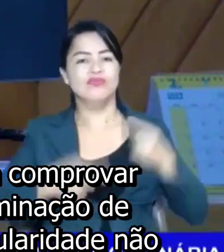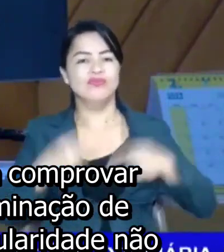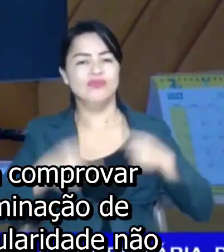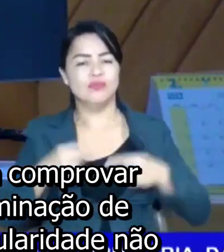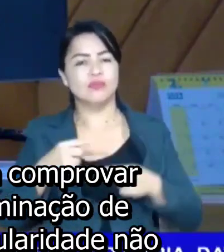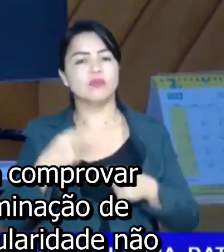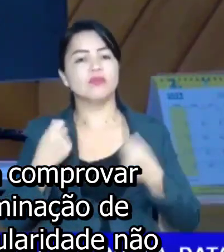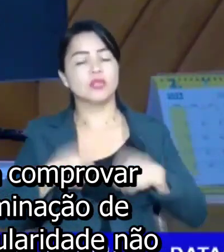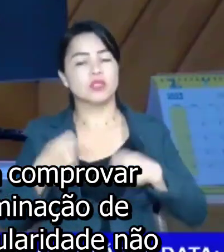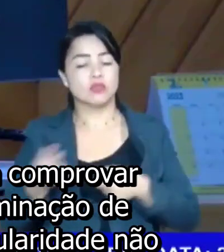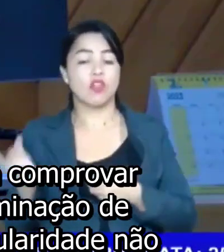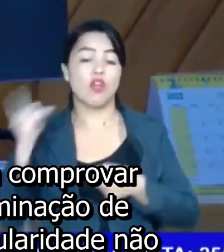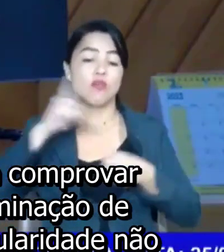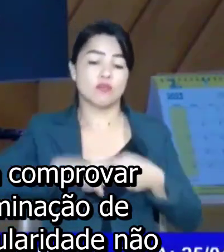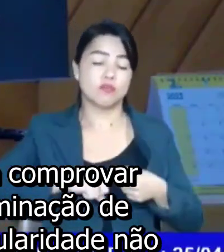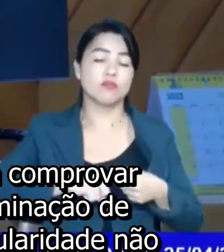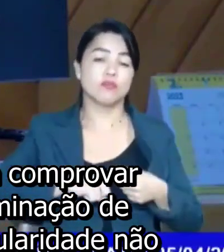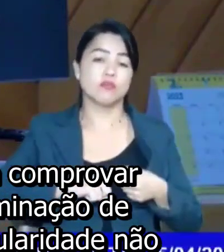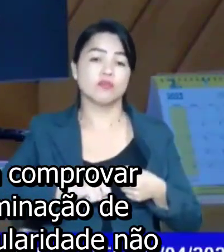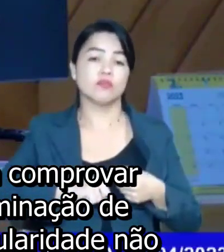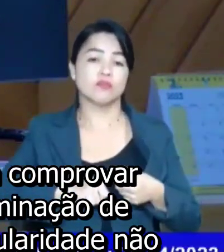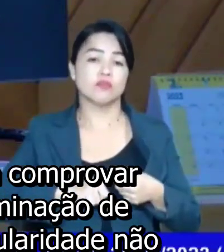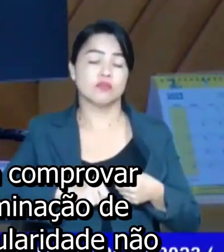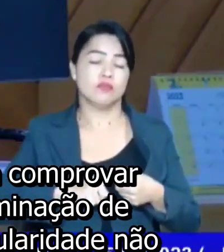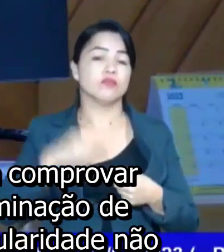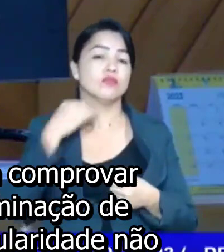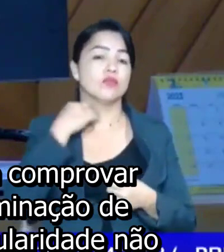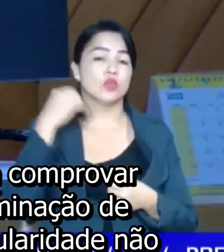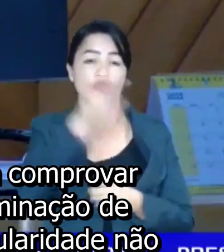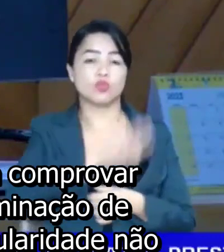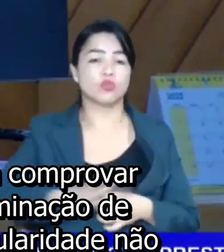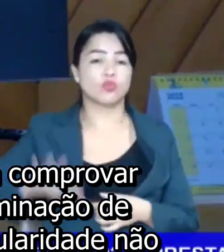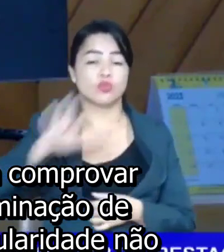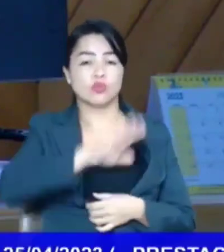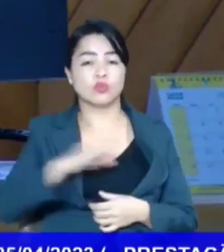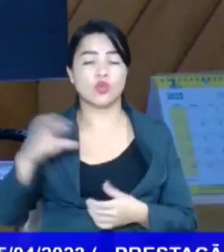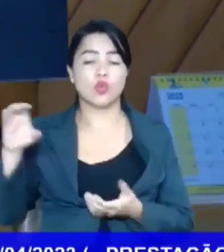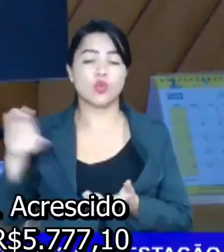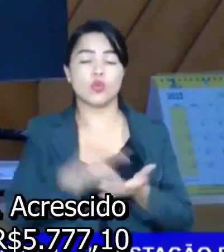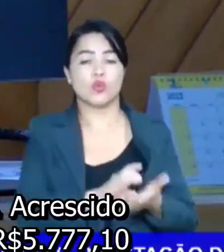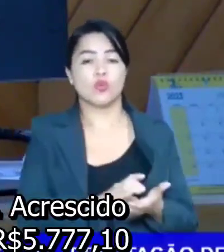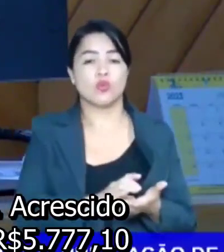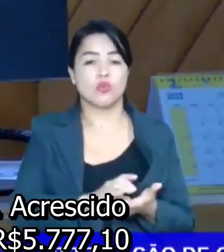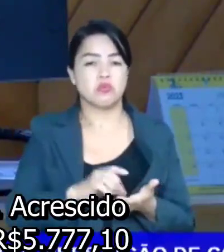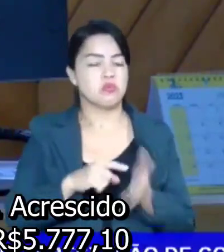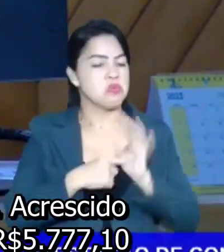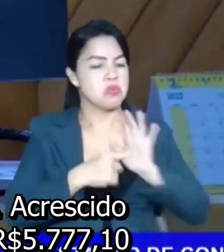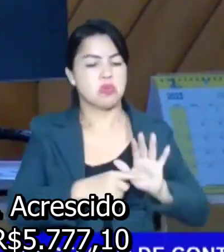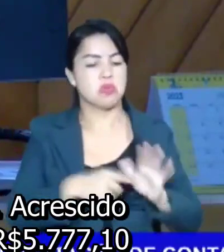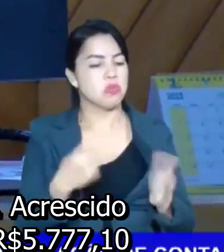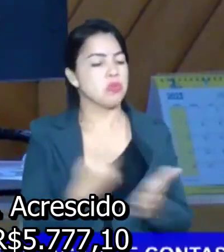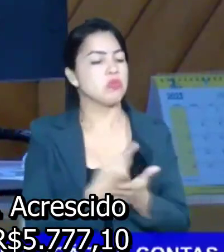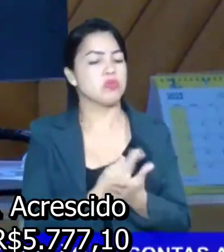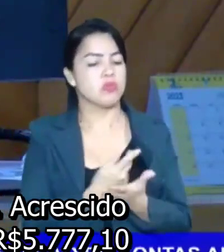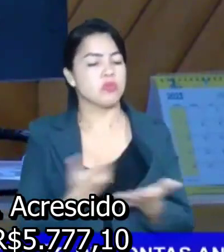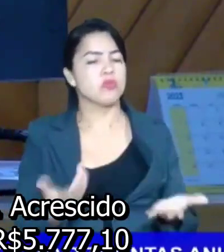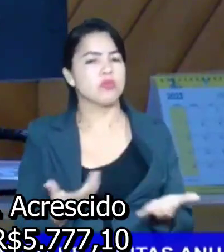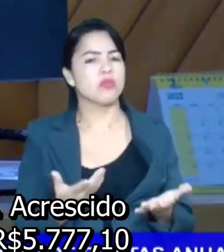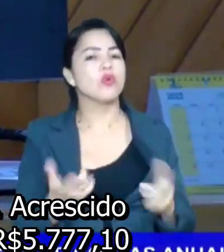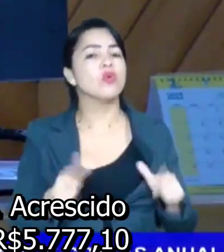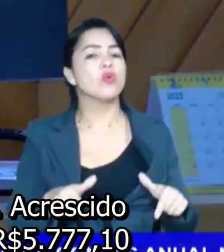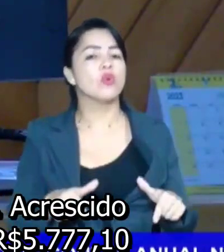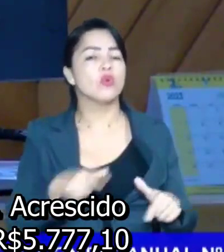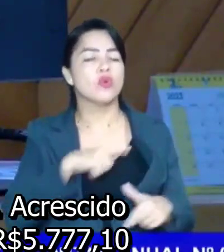determinação de recolhimento ao Tesouro Nacional dos recursos cuja regularidade não se demonstrou. E, no caso